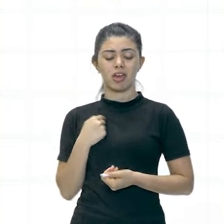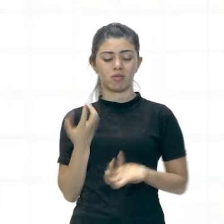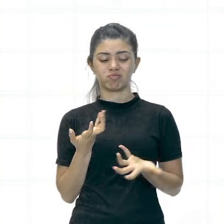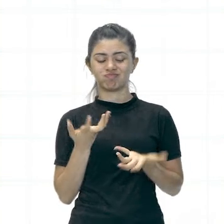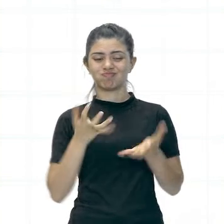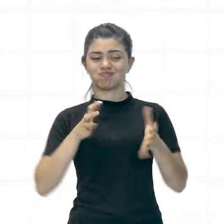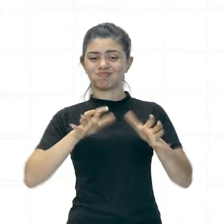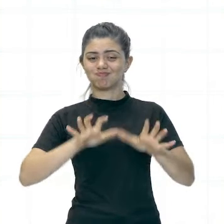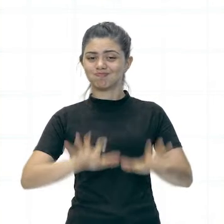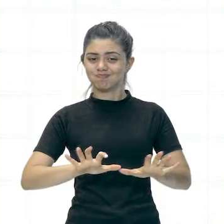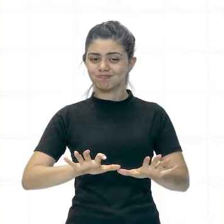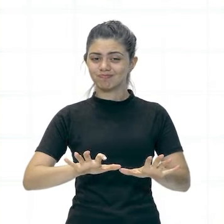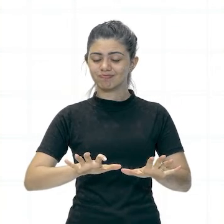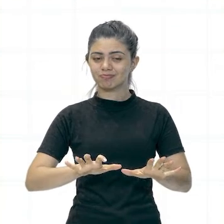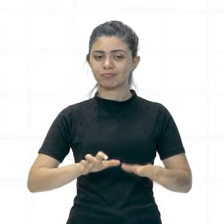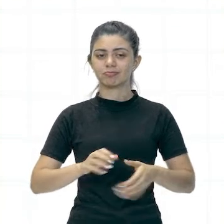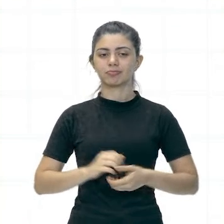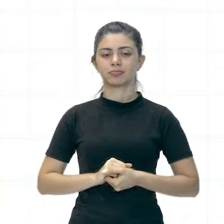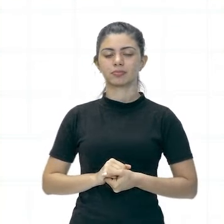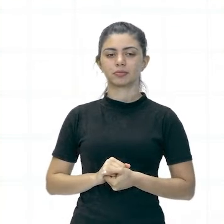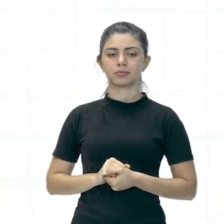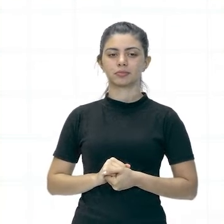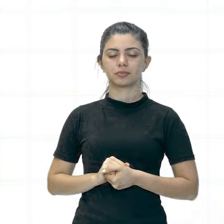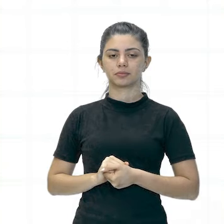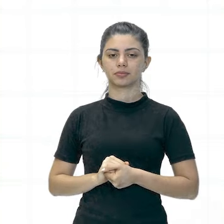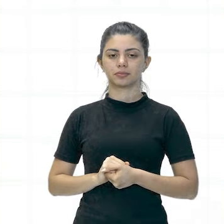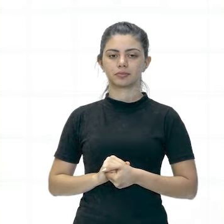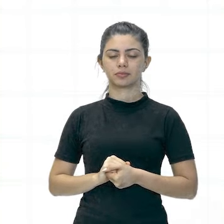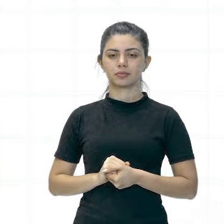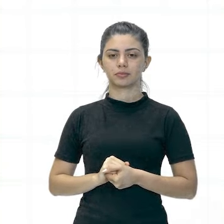I didn't. I didn't want.